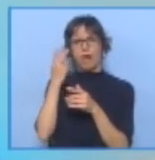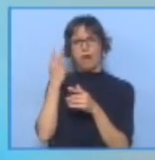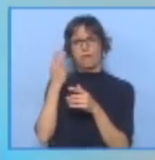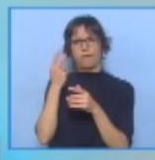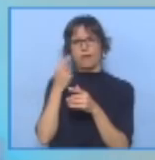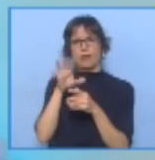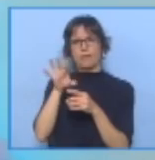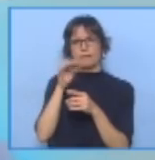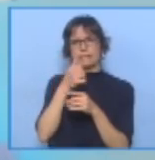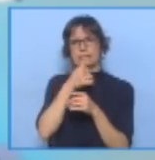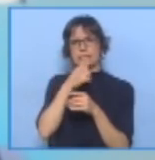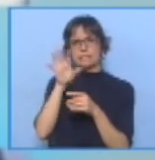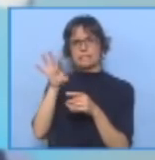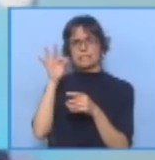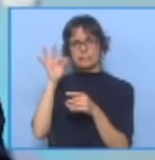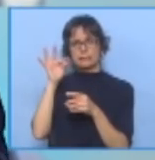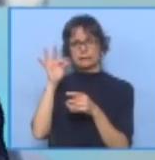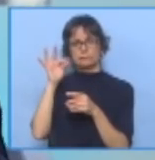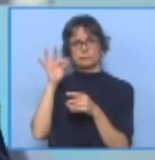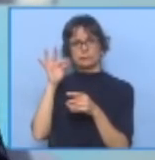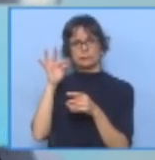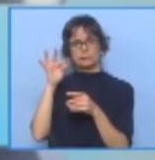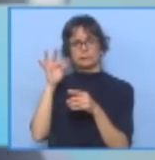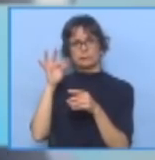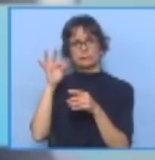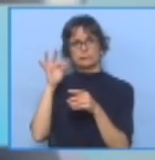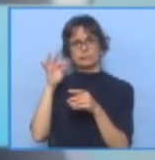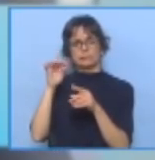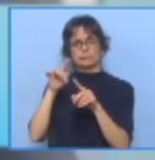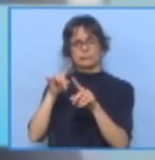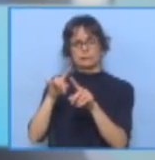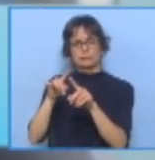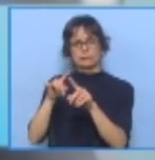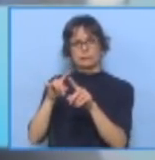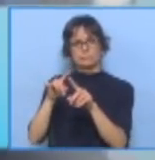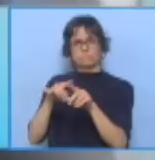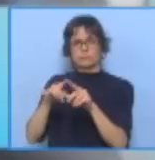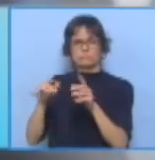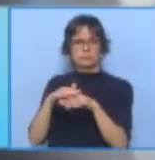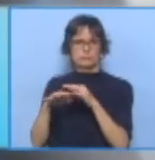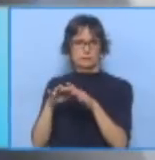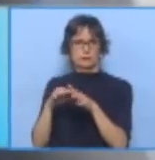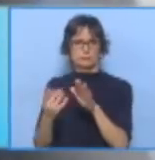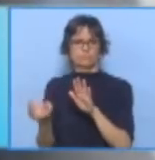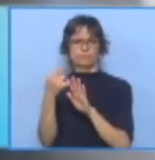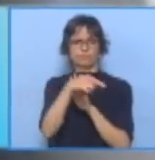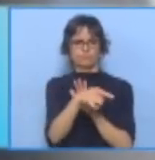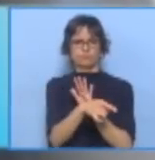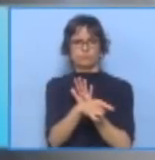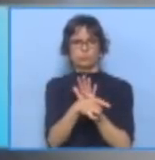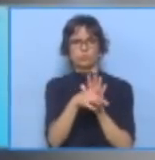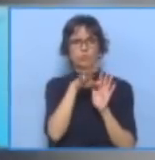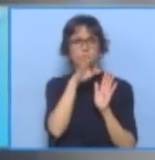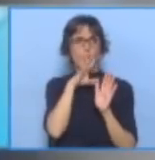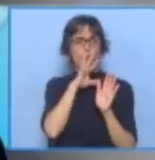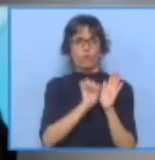vida. E é a própria vida que depois lhe vai ajudar a descobrir o sentido. E o outro paradigma, aquele de que